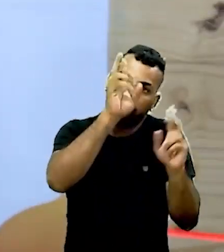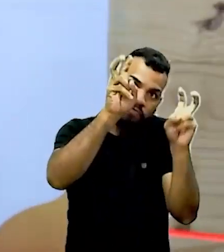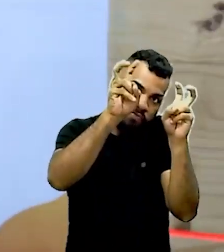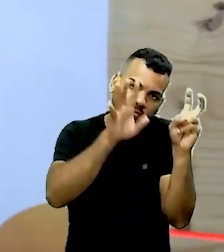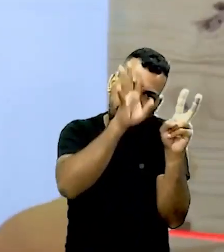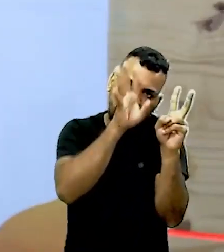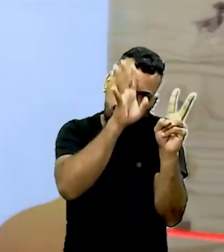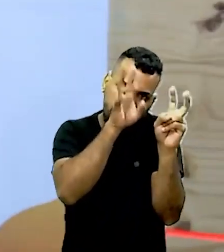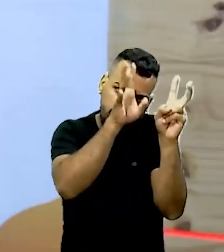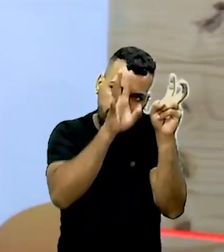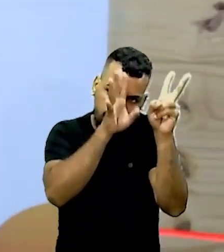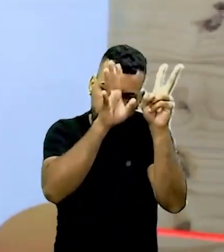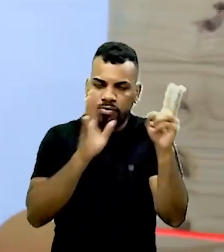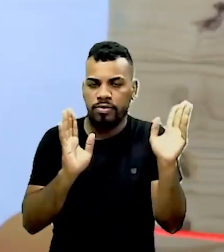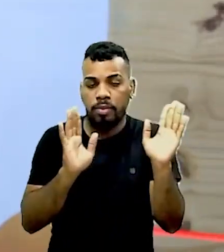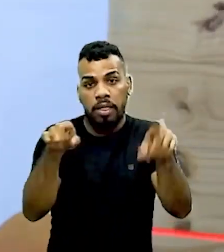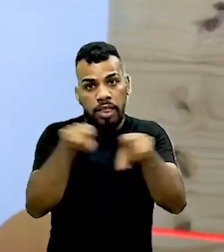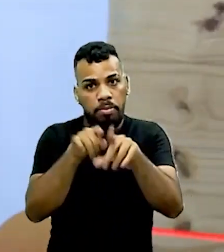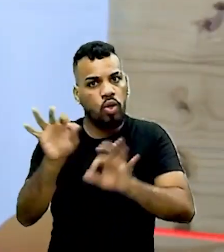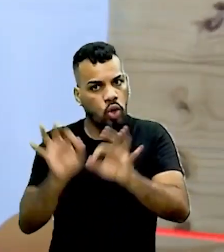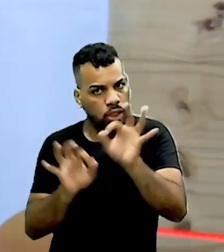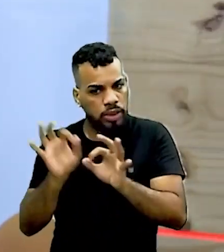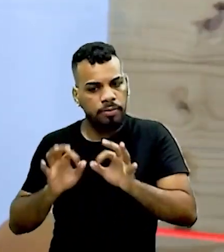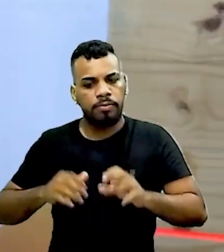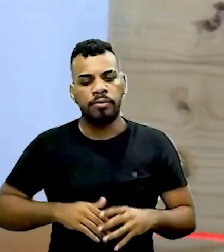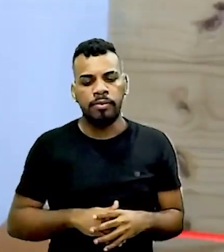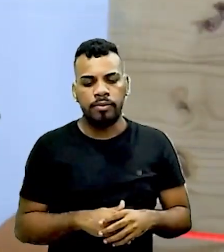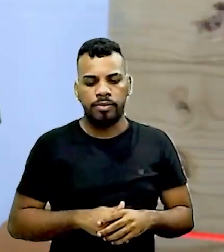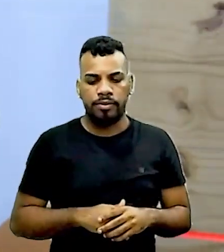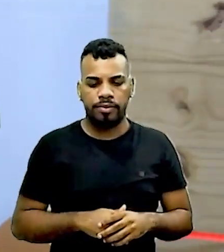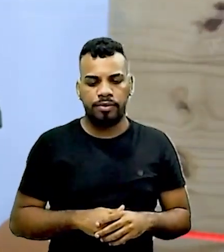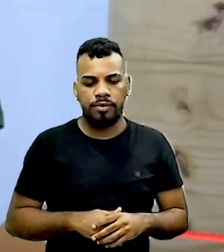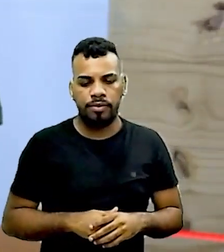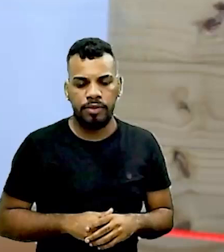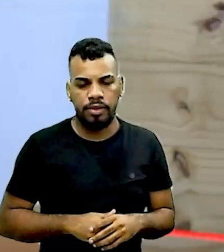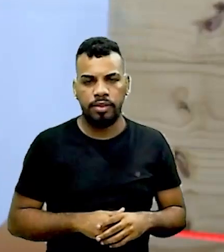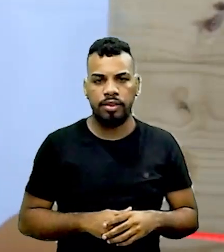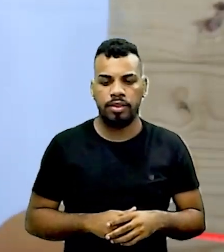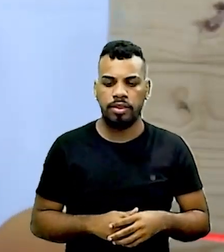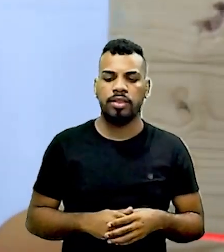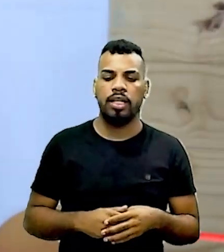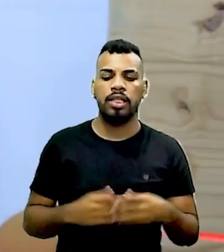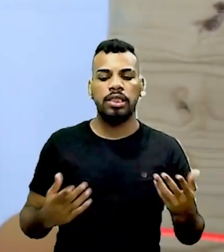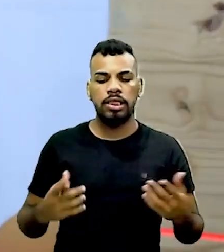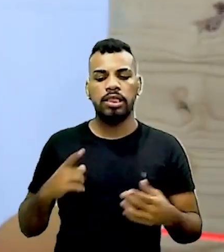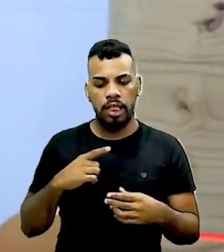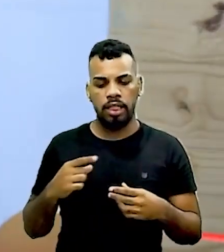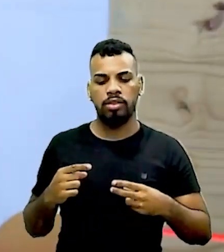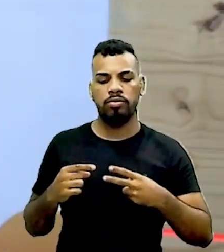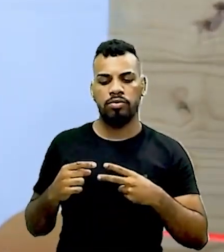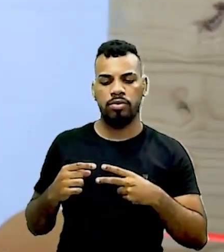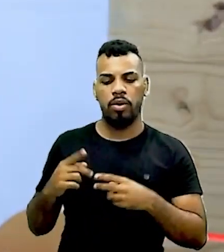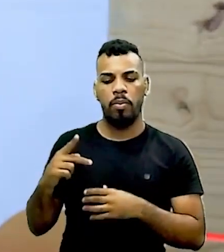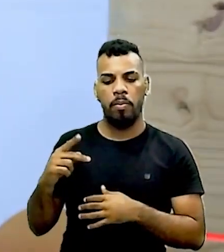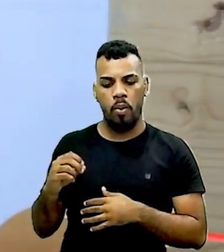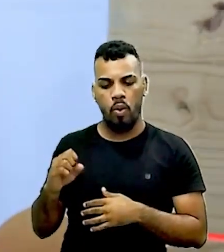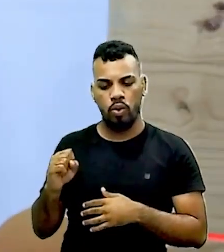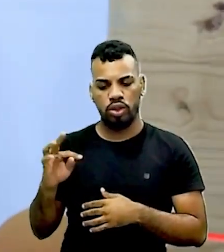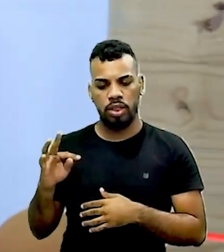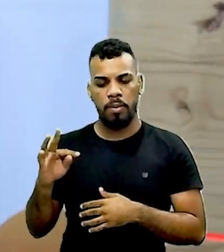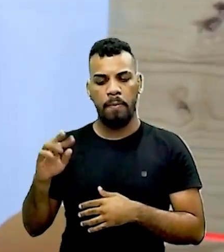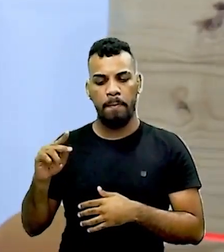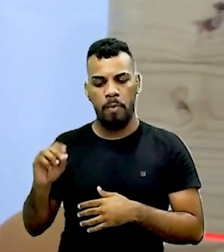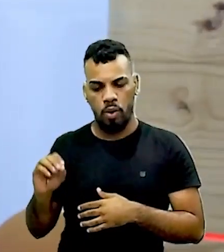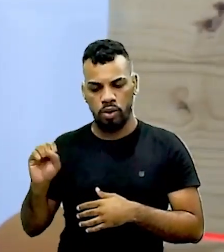aspas, mas também mais orgânico. E ele contrasta muito com o pose-to-pose. O pose-to-pose, ele